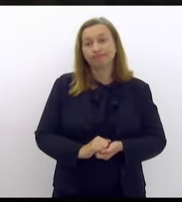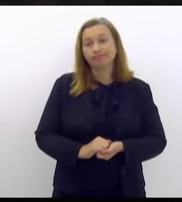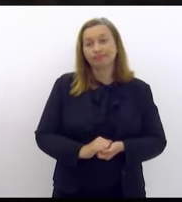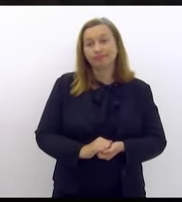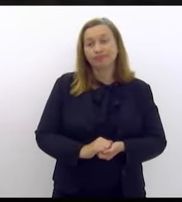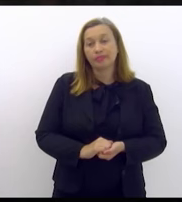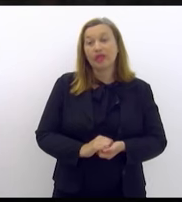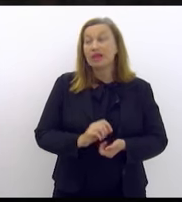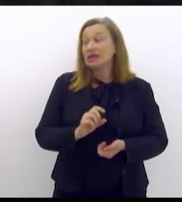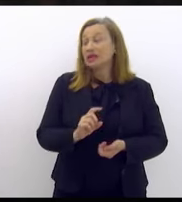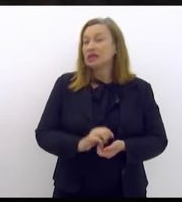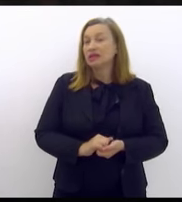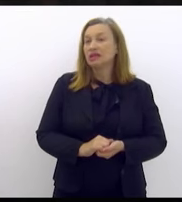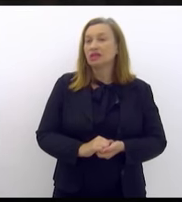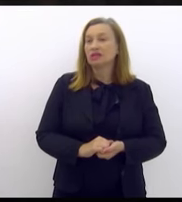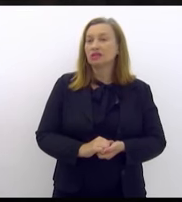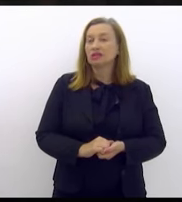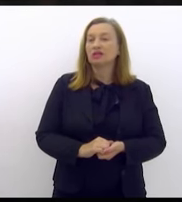sem contar